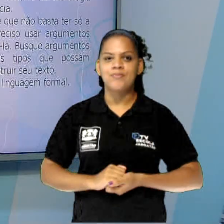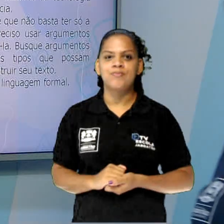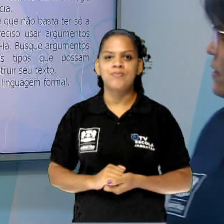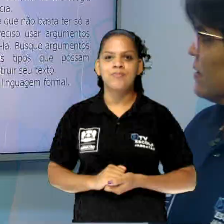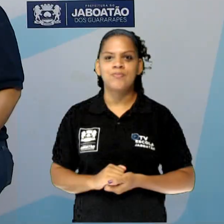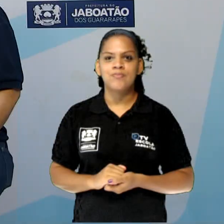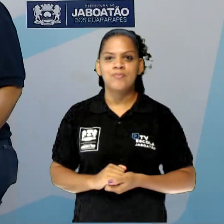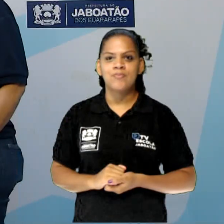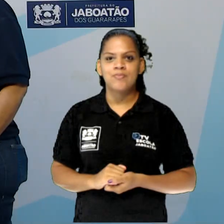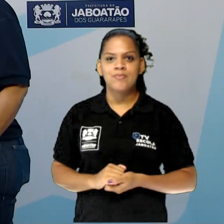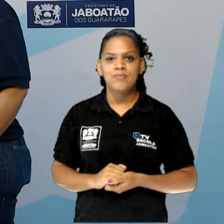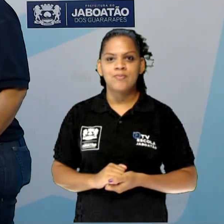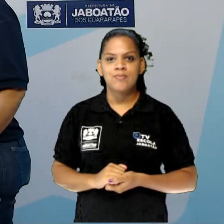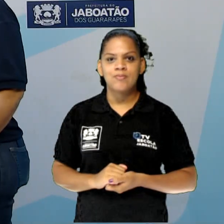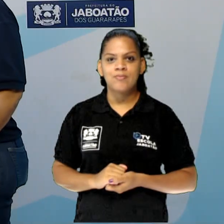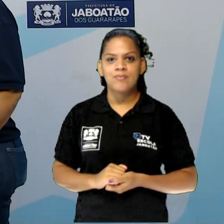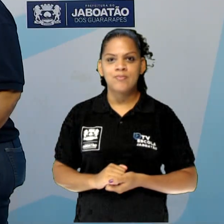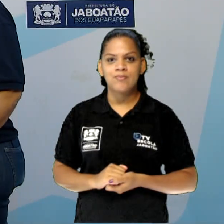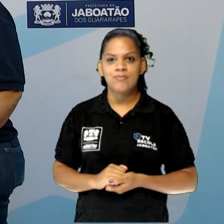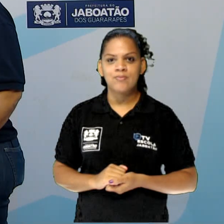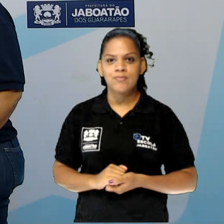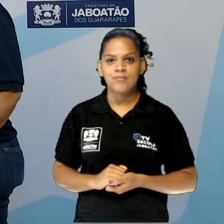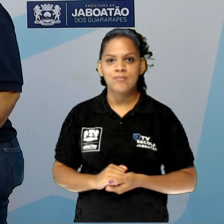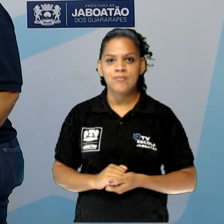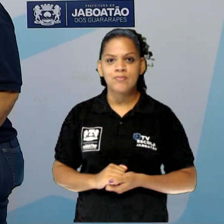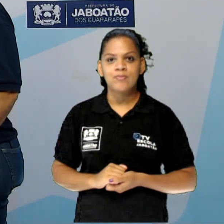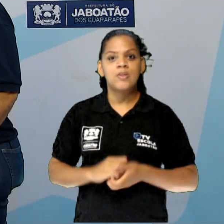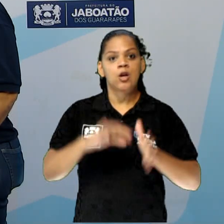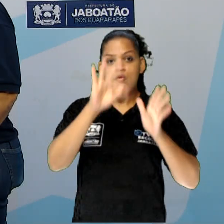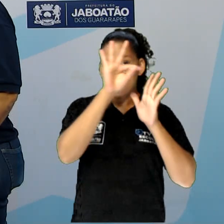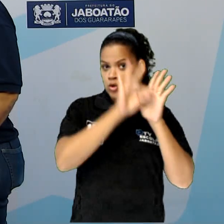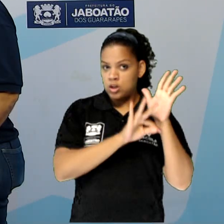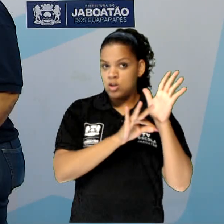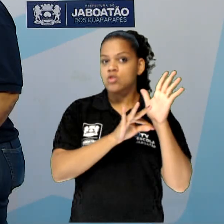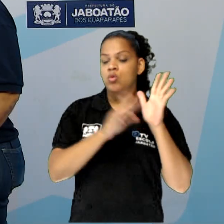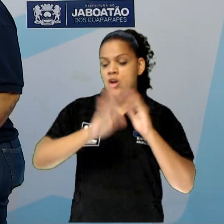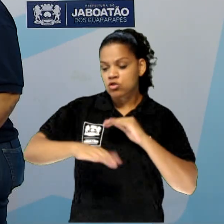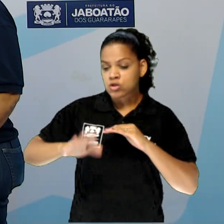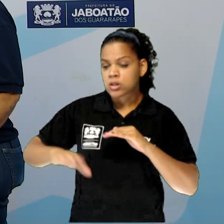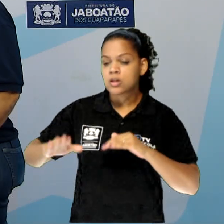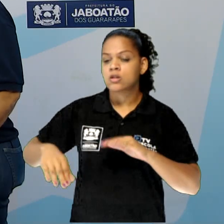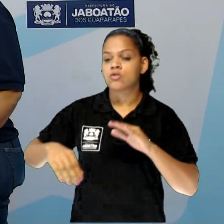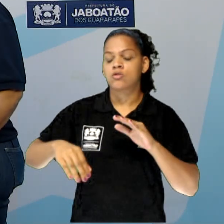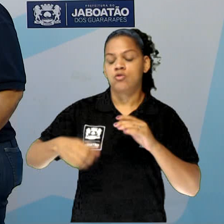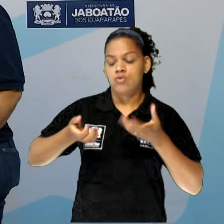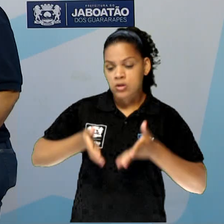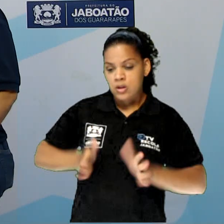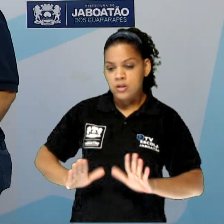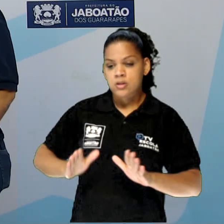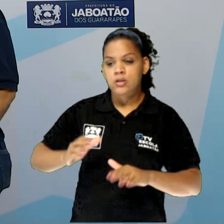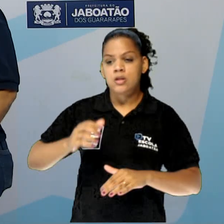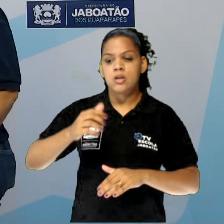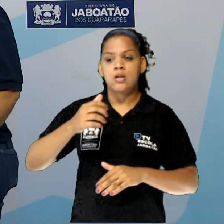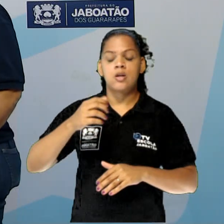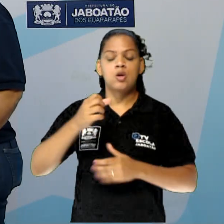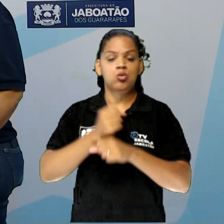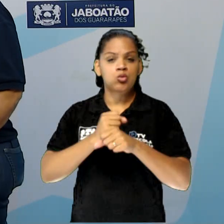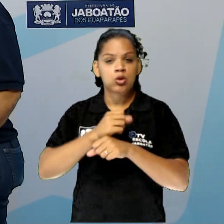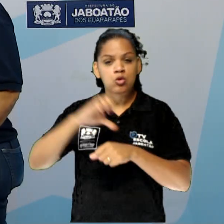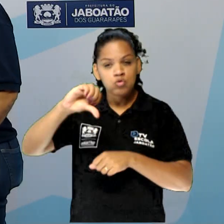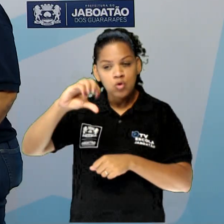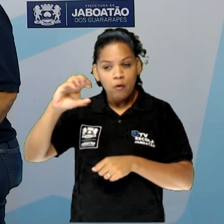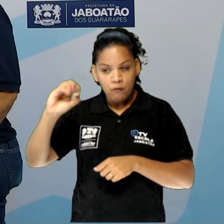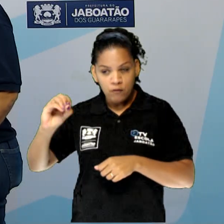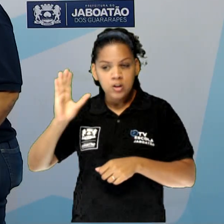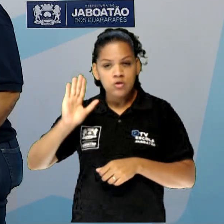Não, deixa eu ver, esse aí não, esse faz parte ainda do texto. As crianças que nasceram no início dos anos 90 cresceram já na era dos computadores pessoais